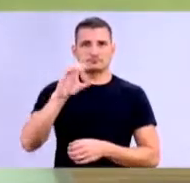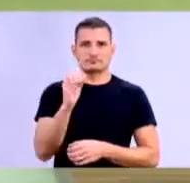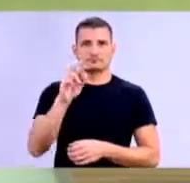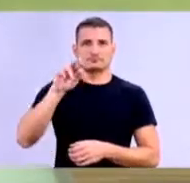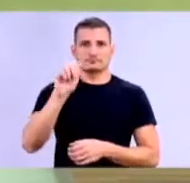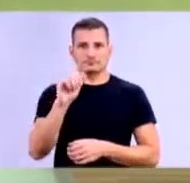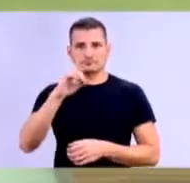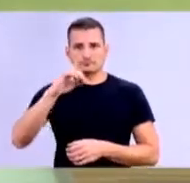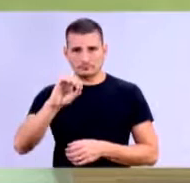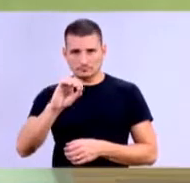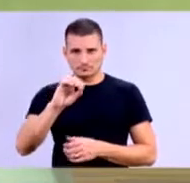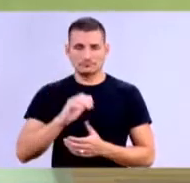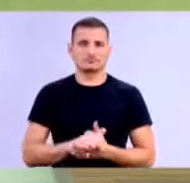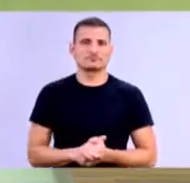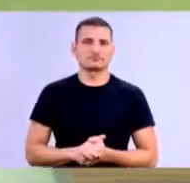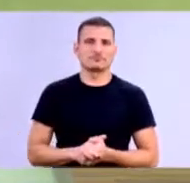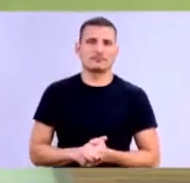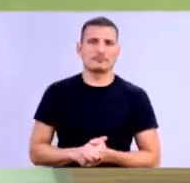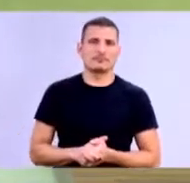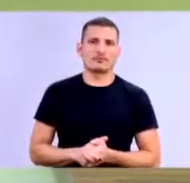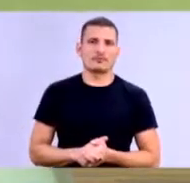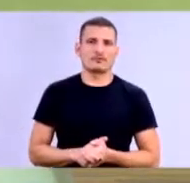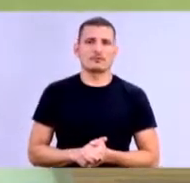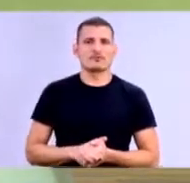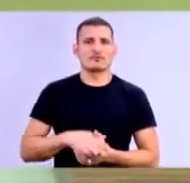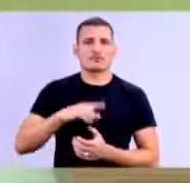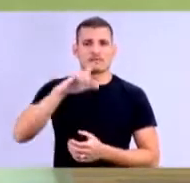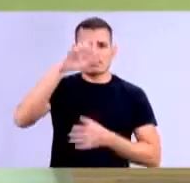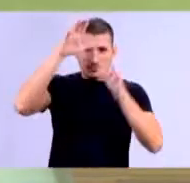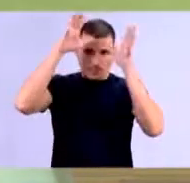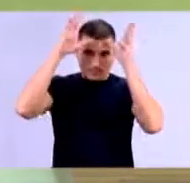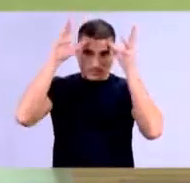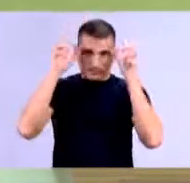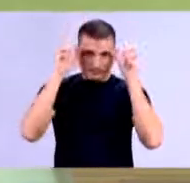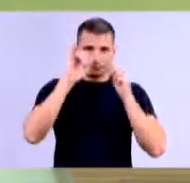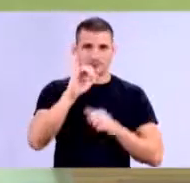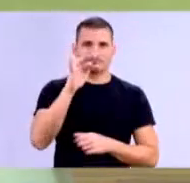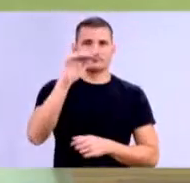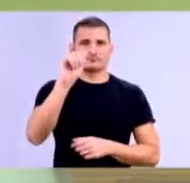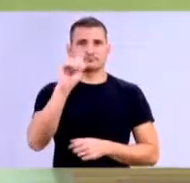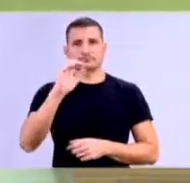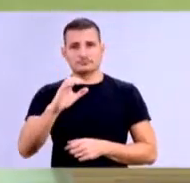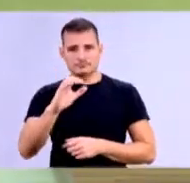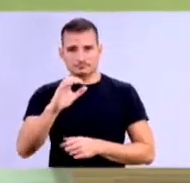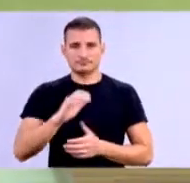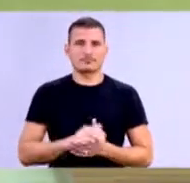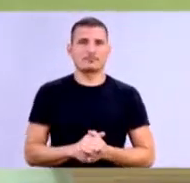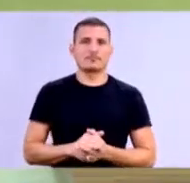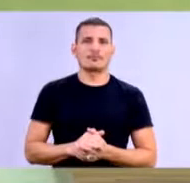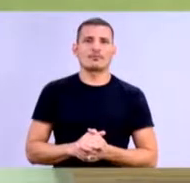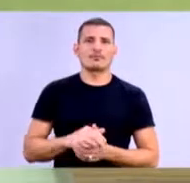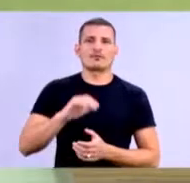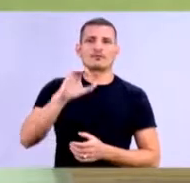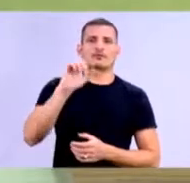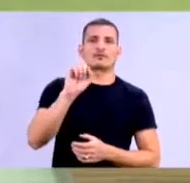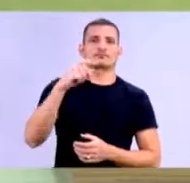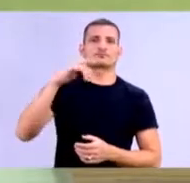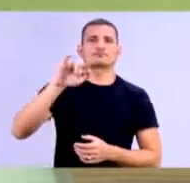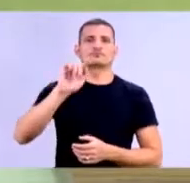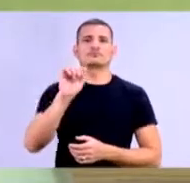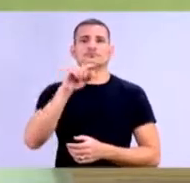Denise está conosco desde o início lá no IFAC. Um abraço para o IFAC. Espigão do Oeste,